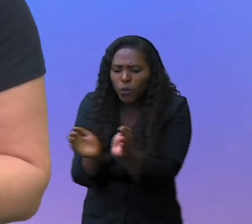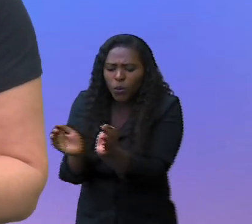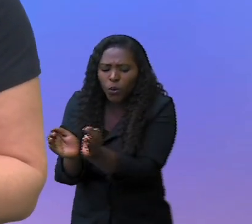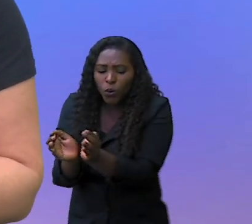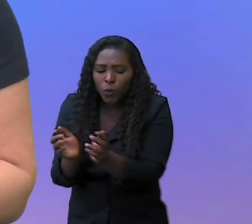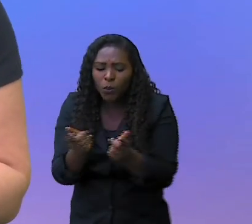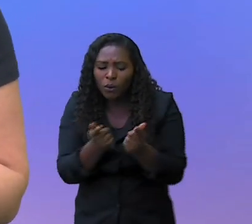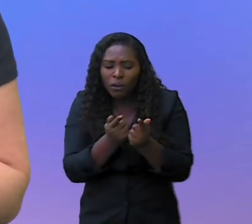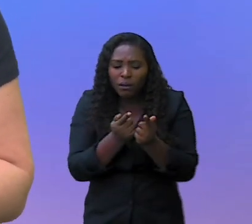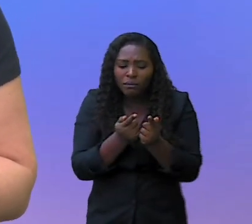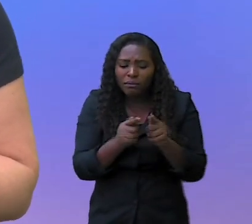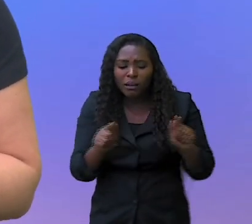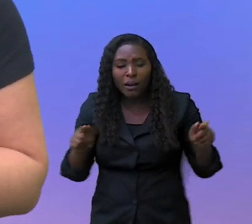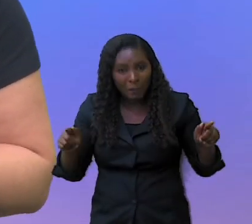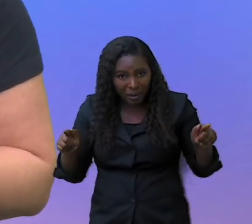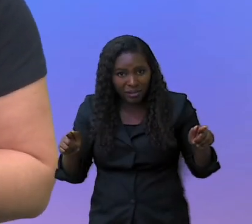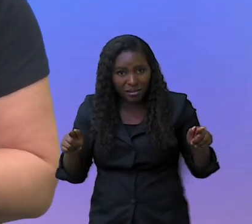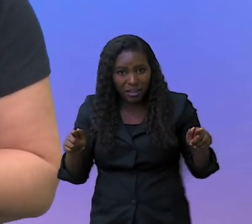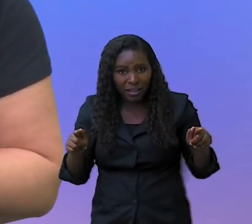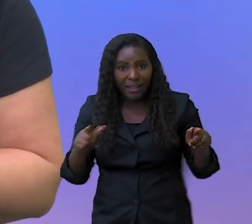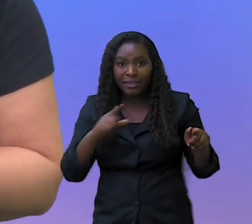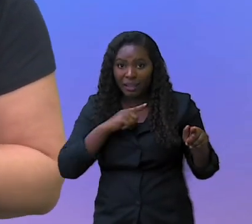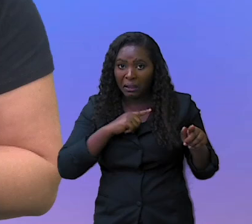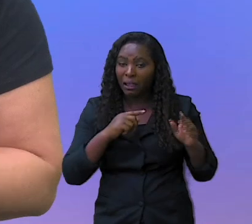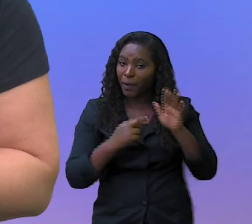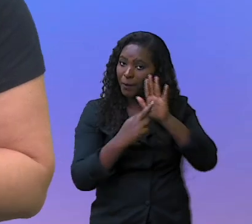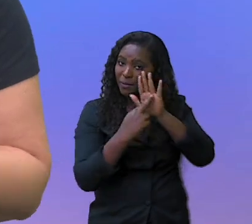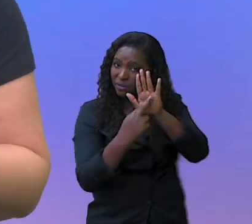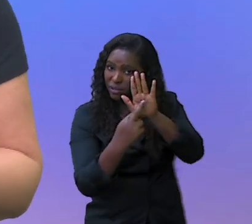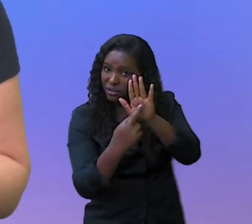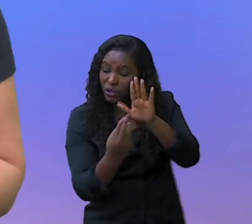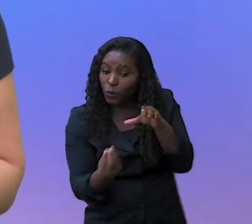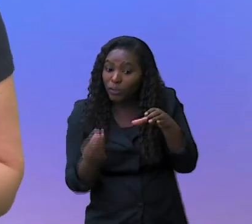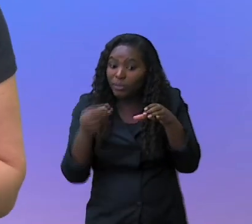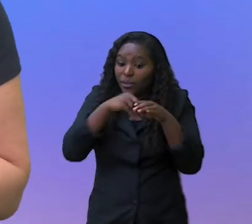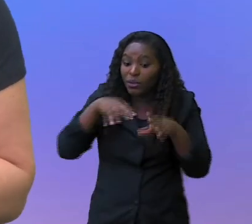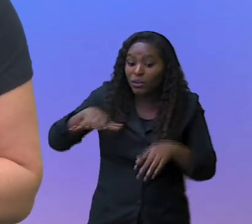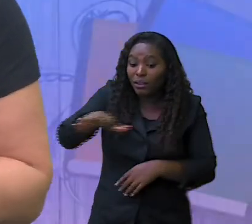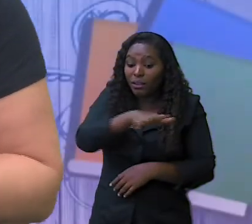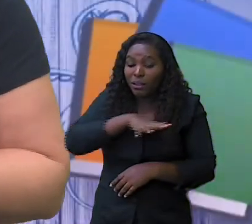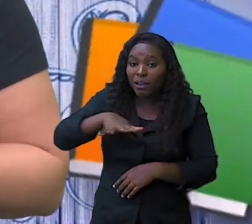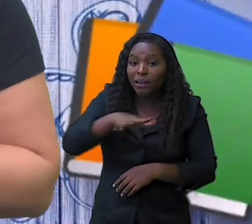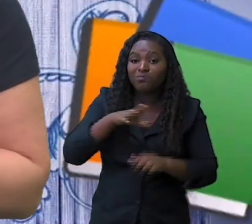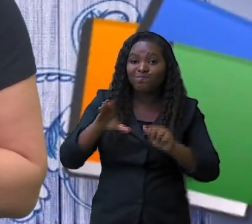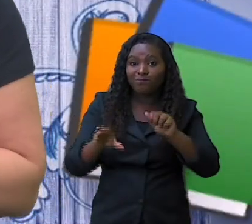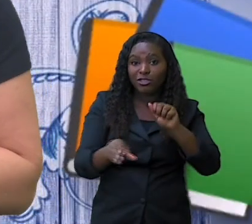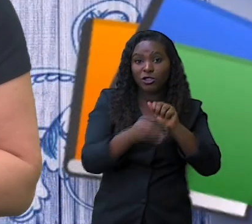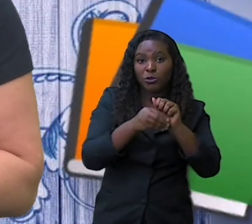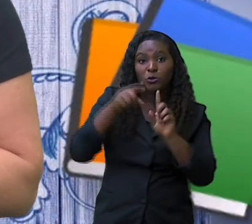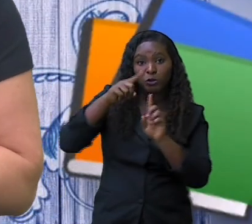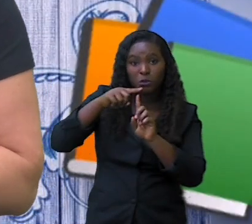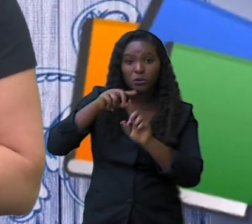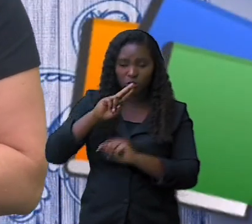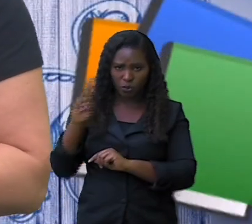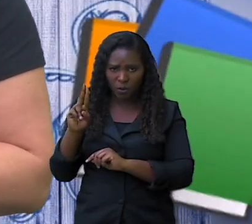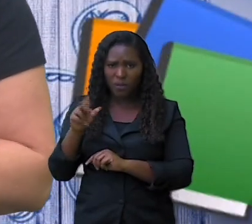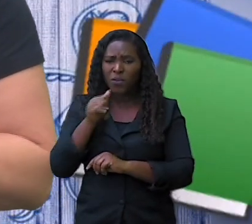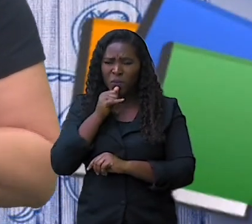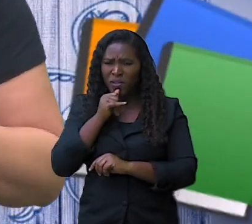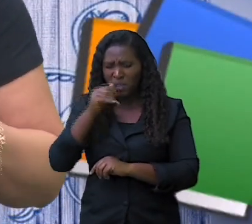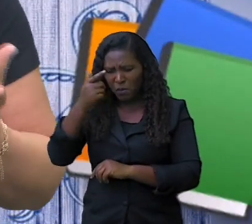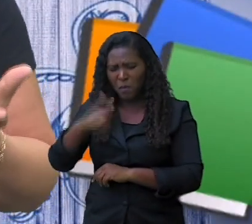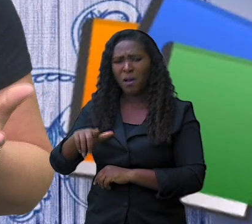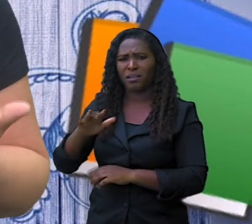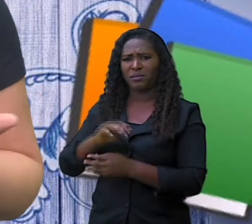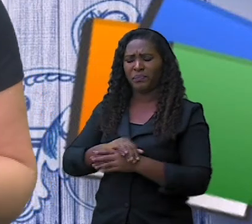ser representadas pelos adjuntos adnominais. Então vamos para outros exemplos e aí nós vamos conseguir perceber. Ó,